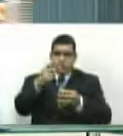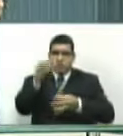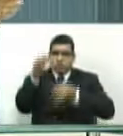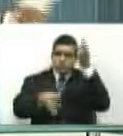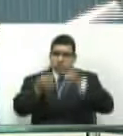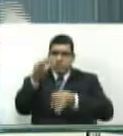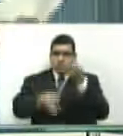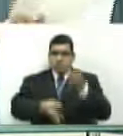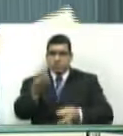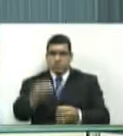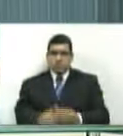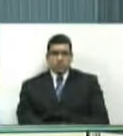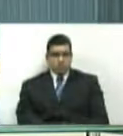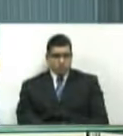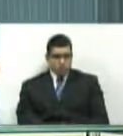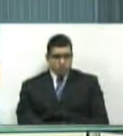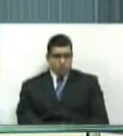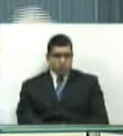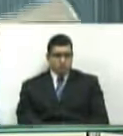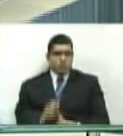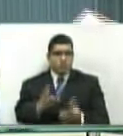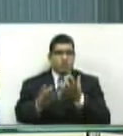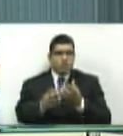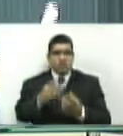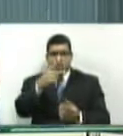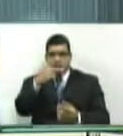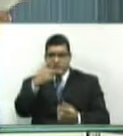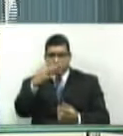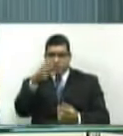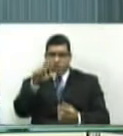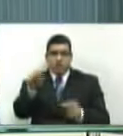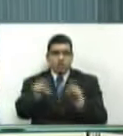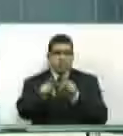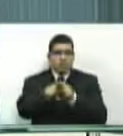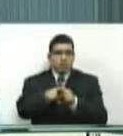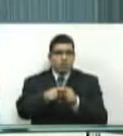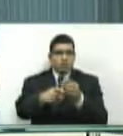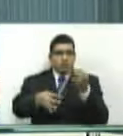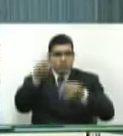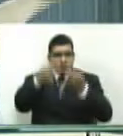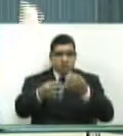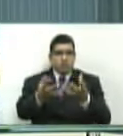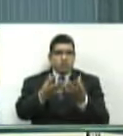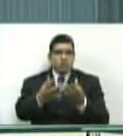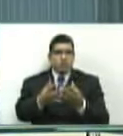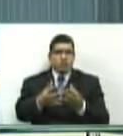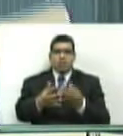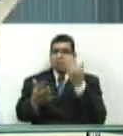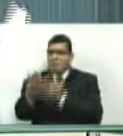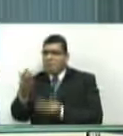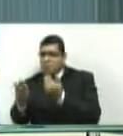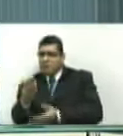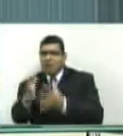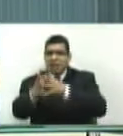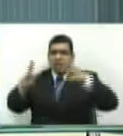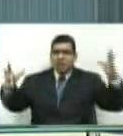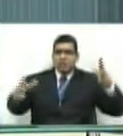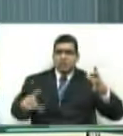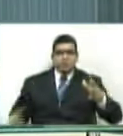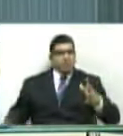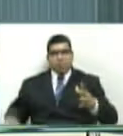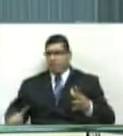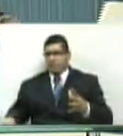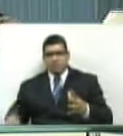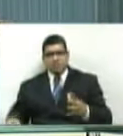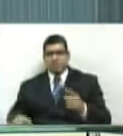vinha aqui e ficava brincando. Só que essa burrice legislativa e judicial causou um prejuízo de 200 milhões de reais ao